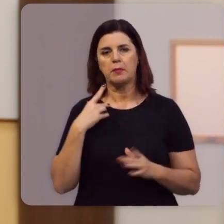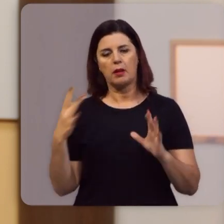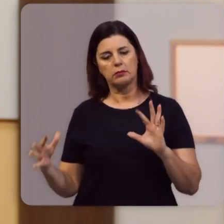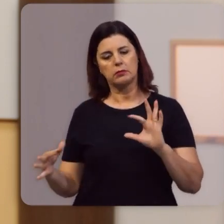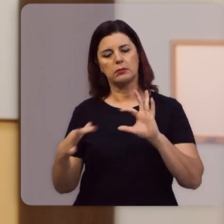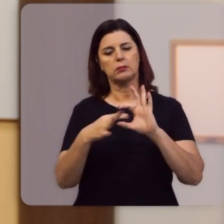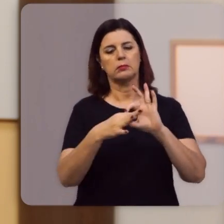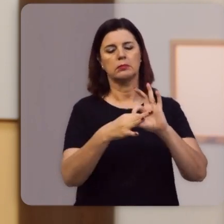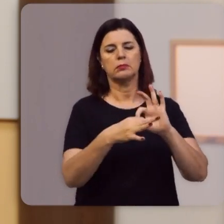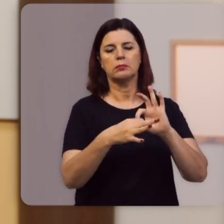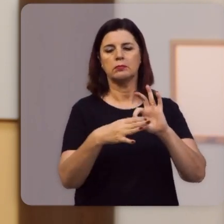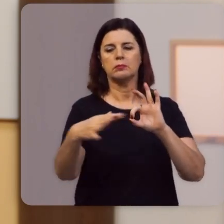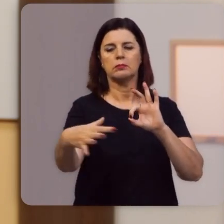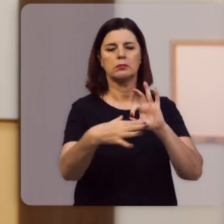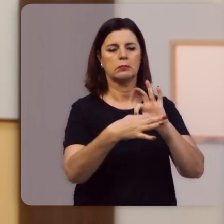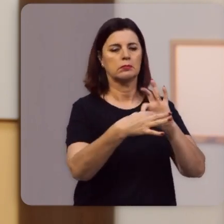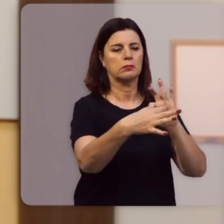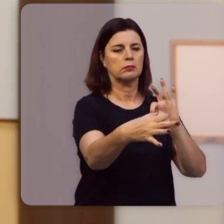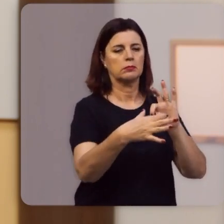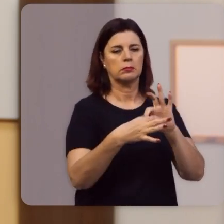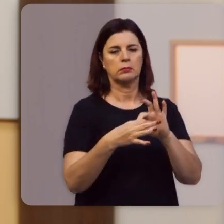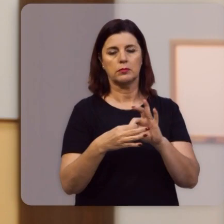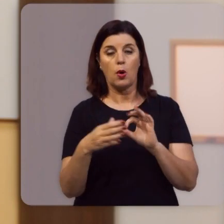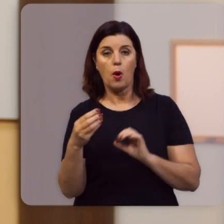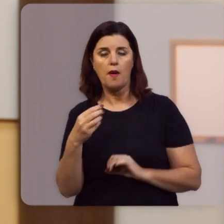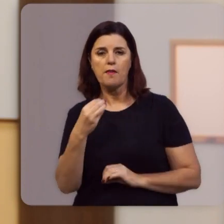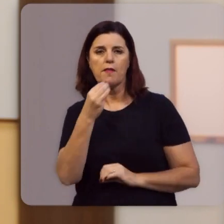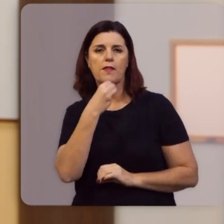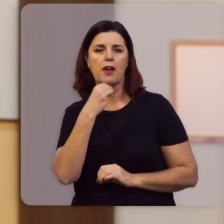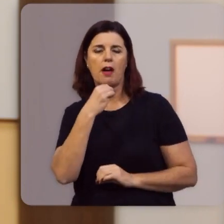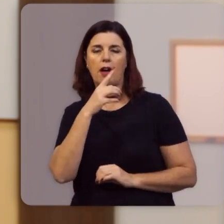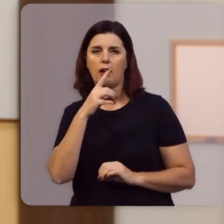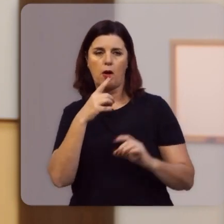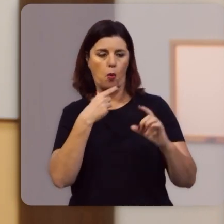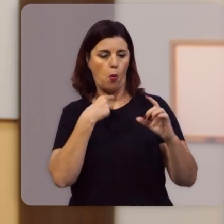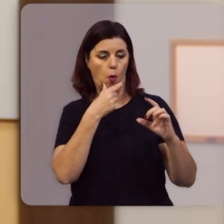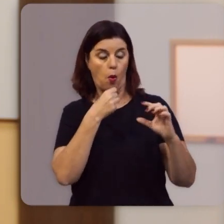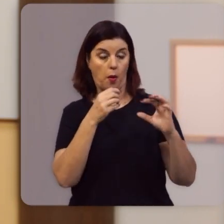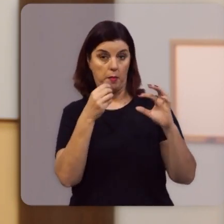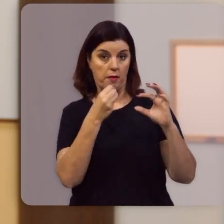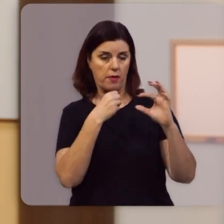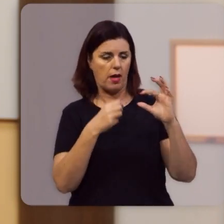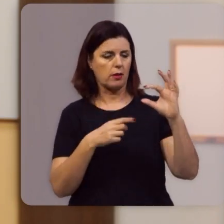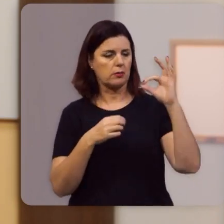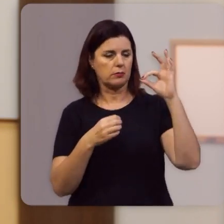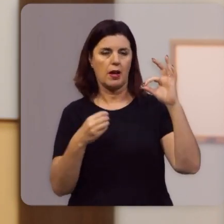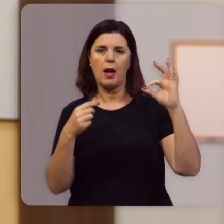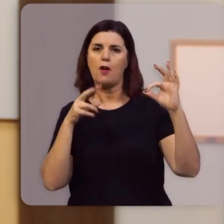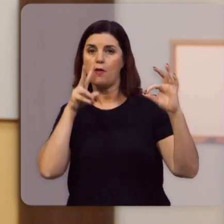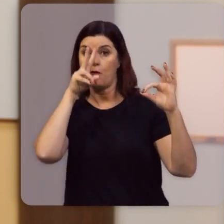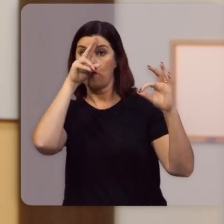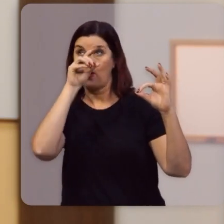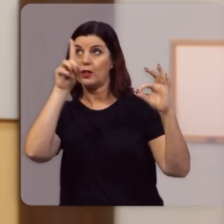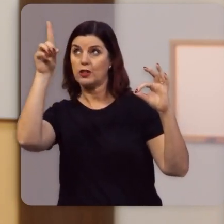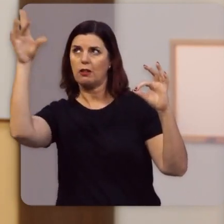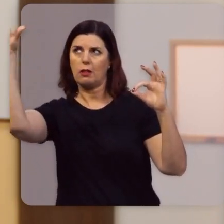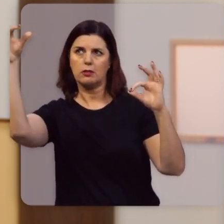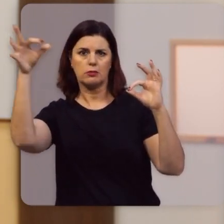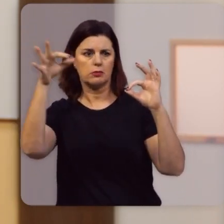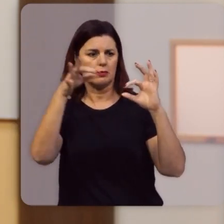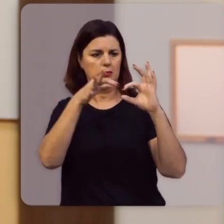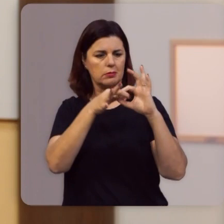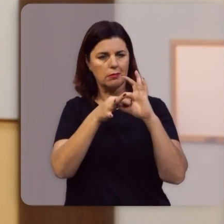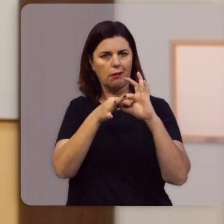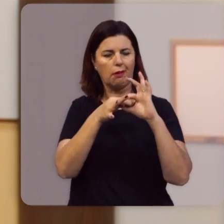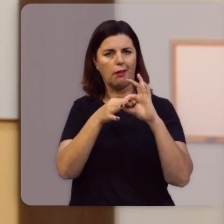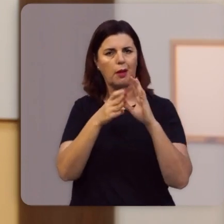junta, une a fraqueza humana, a onipotência divina e conecta o altar da terra com o